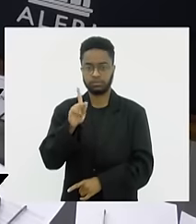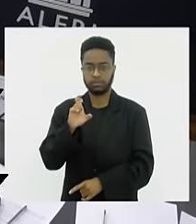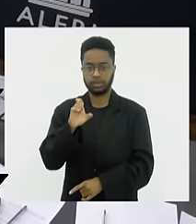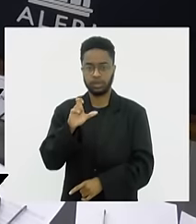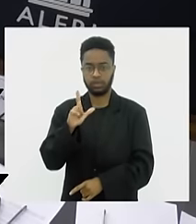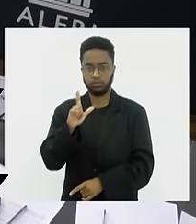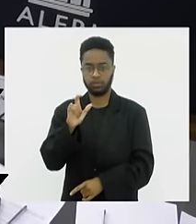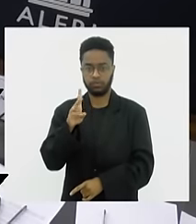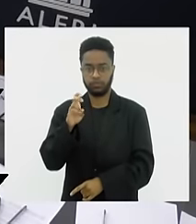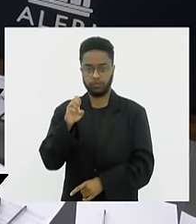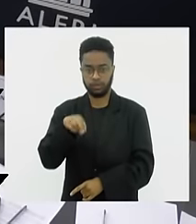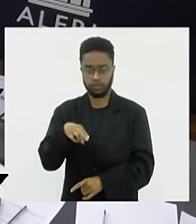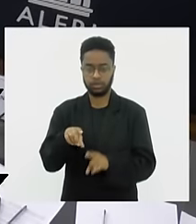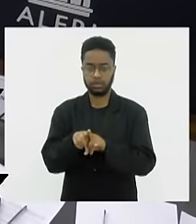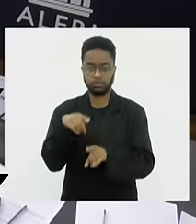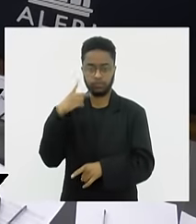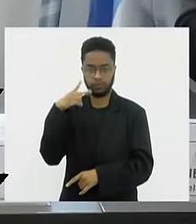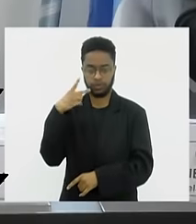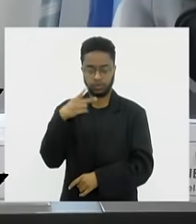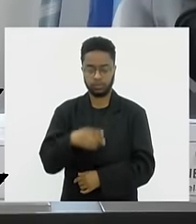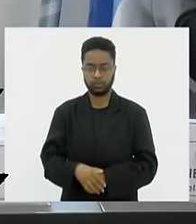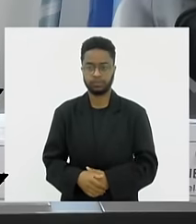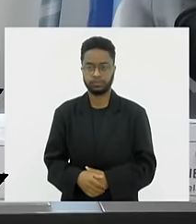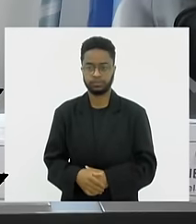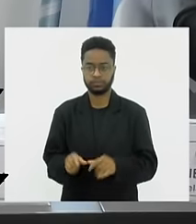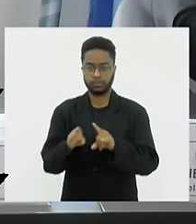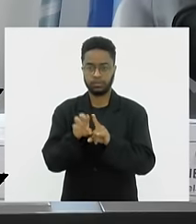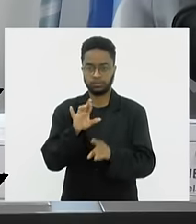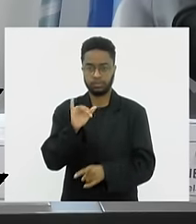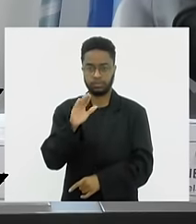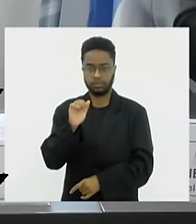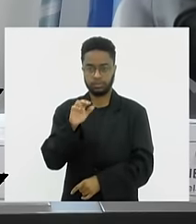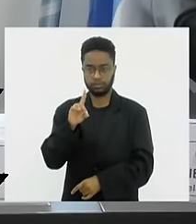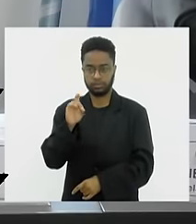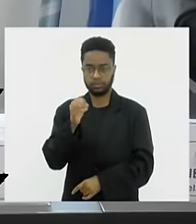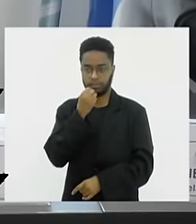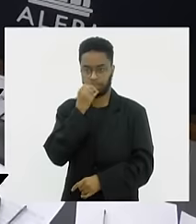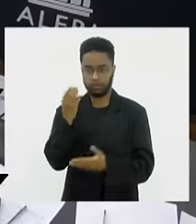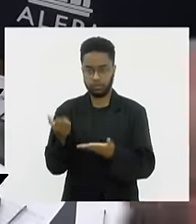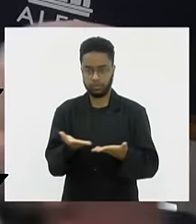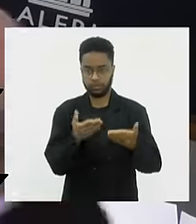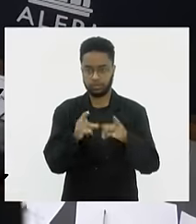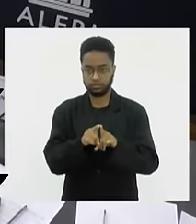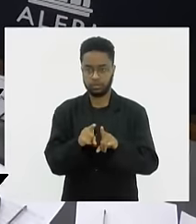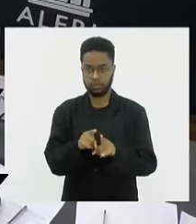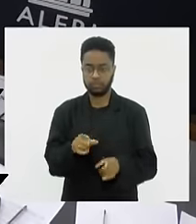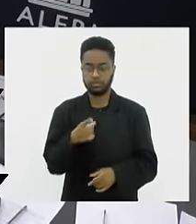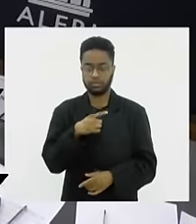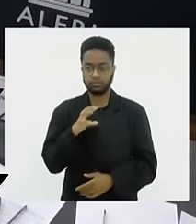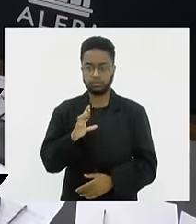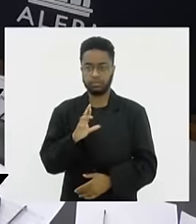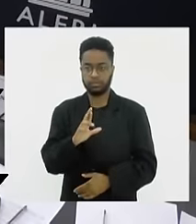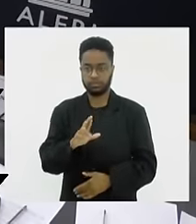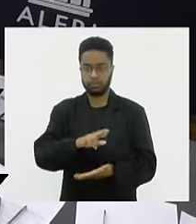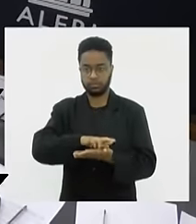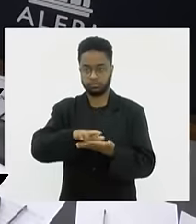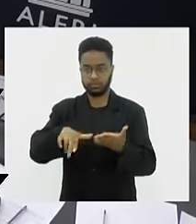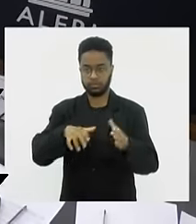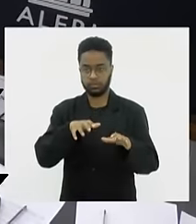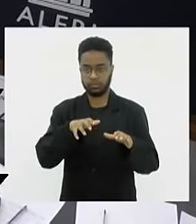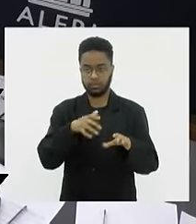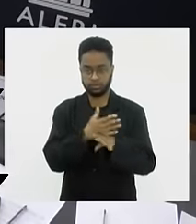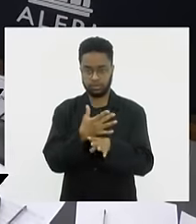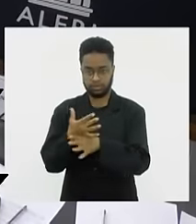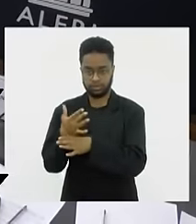Kelvin. Carapebus. Seja bem-vindo, vereador. Ricardo, seja muito bem-vindo também. Presidente, nós estamos representantes de diversos segmentos. Diversos municípios da Magé.